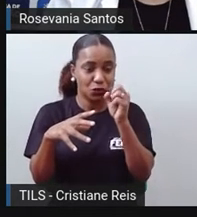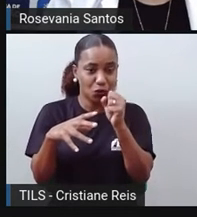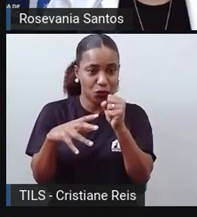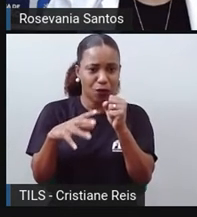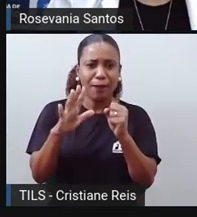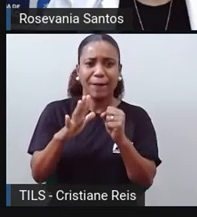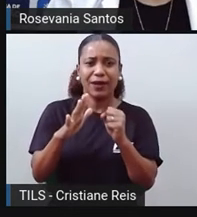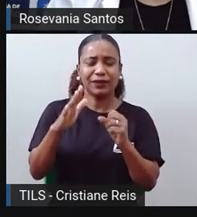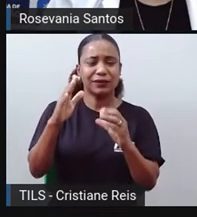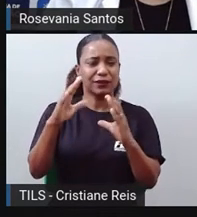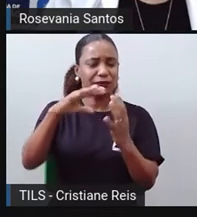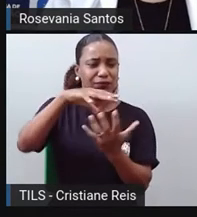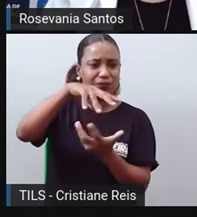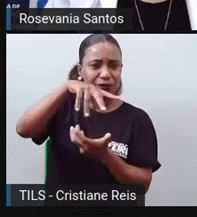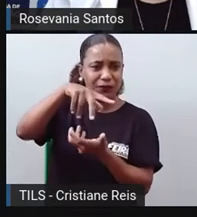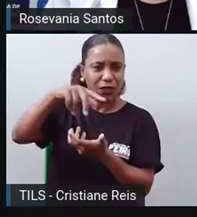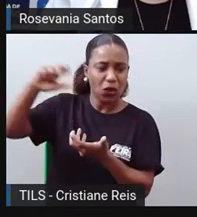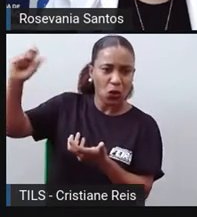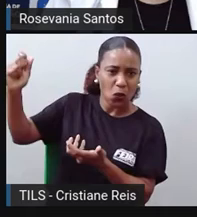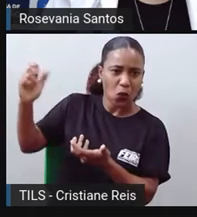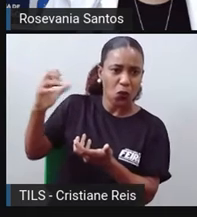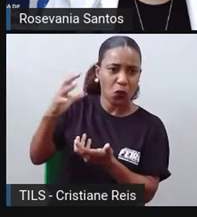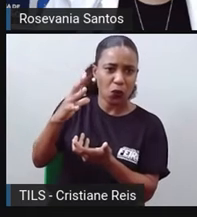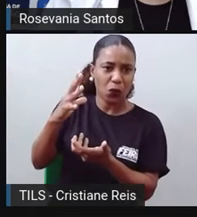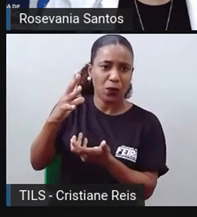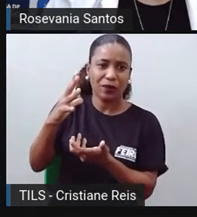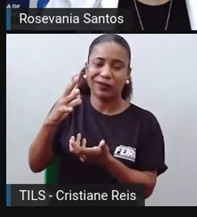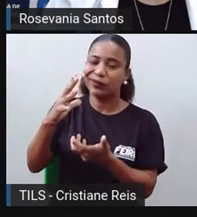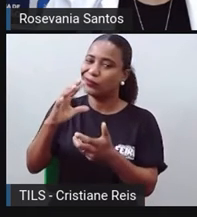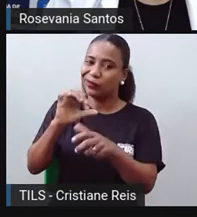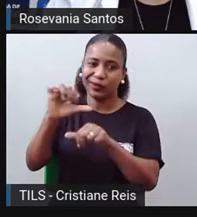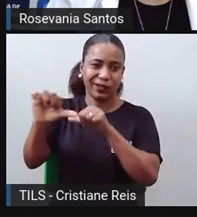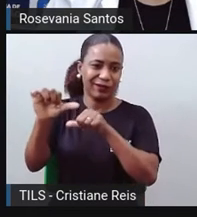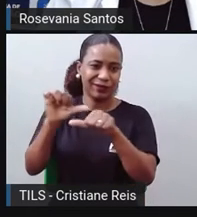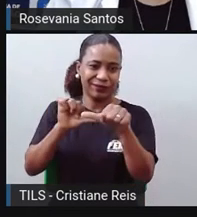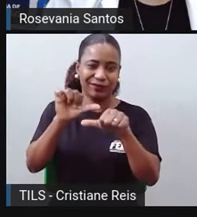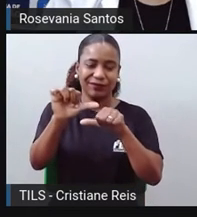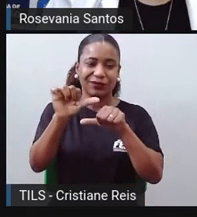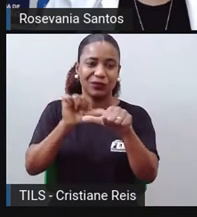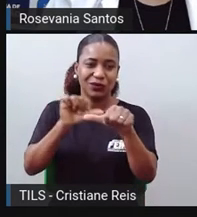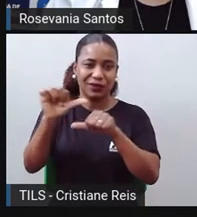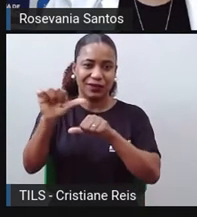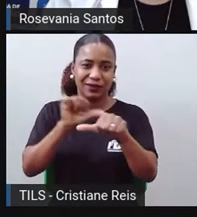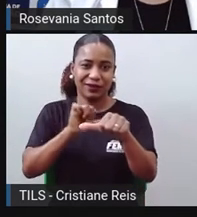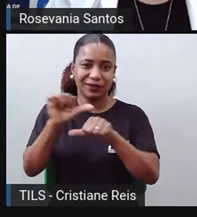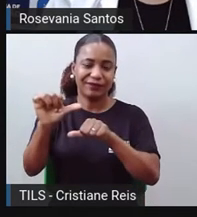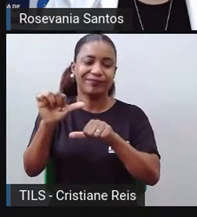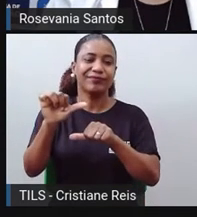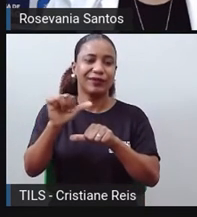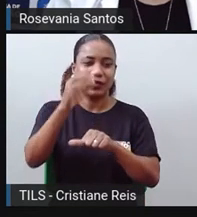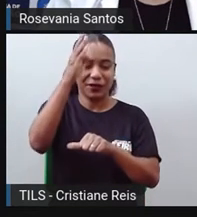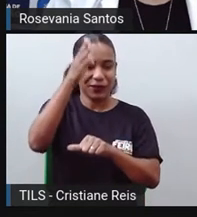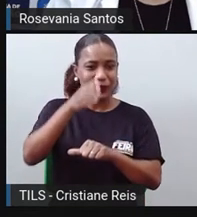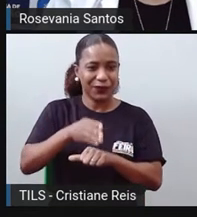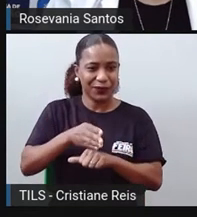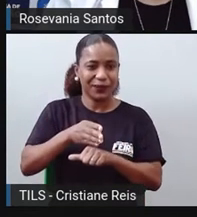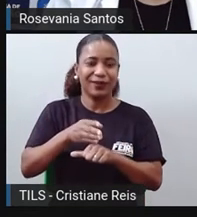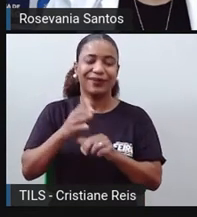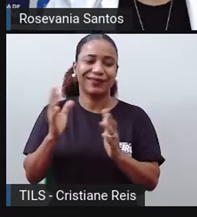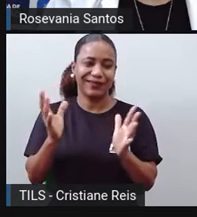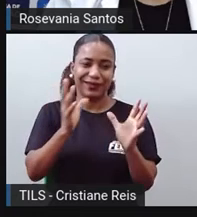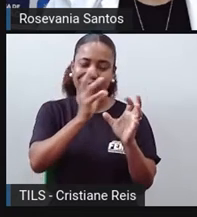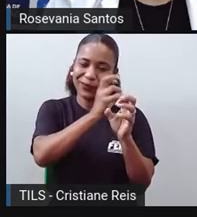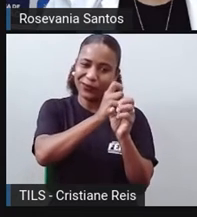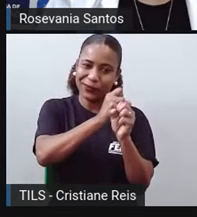Terra, é bastante iluminado, mas eu tenho essa alternância entre dia e noite. Aqui também eu tenho alternância entre dias e